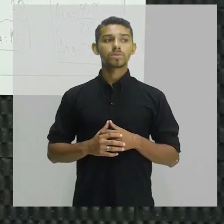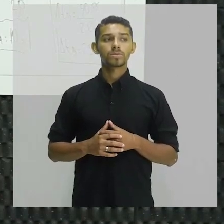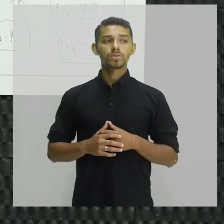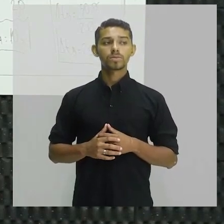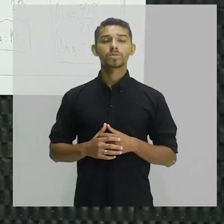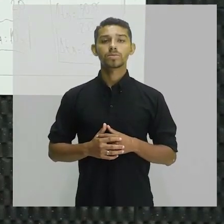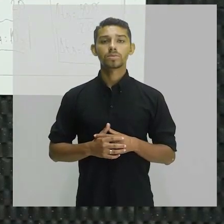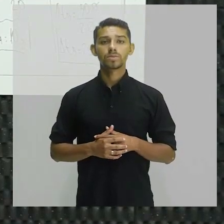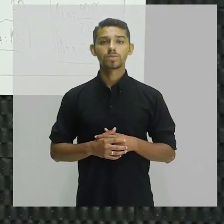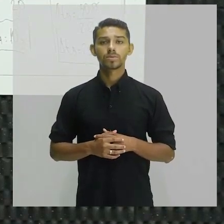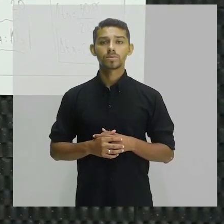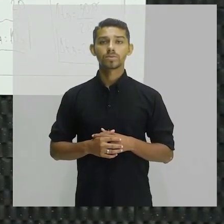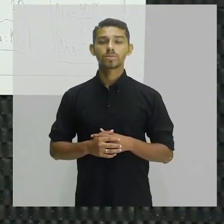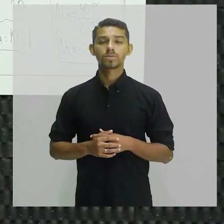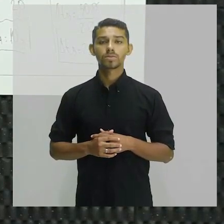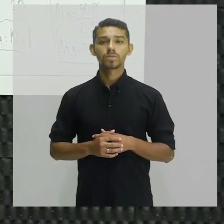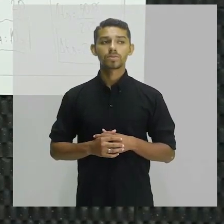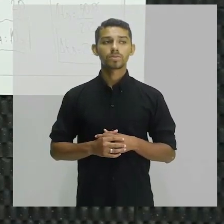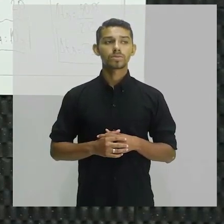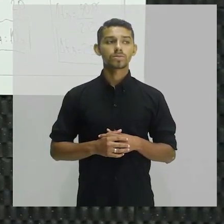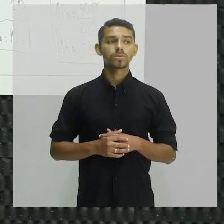11,5, dá isso?